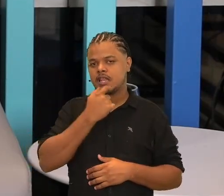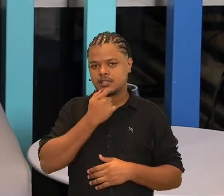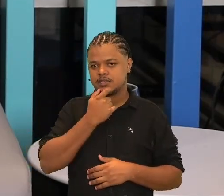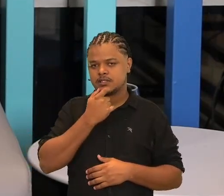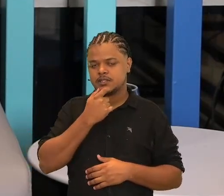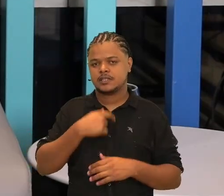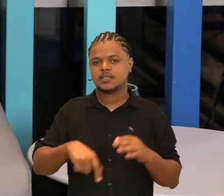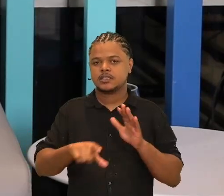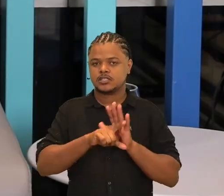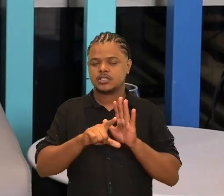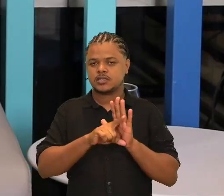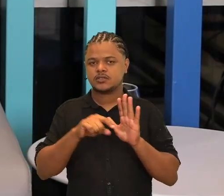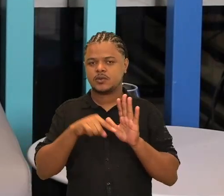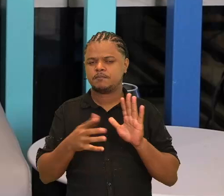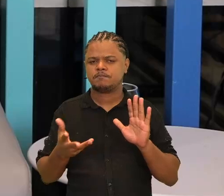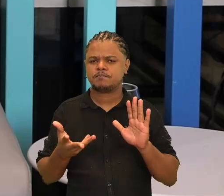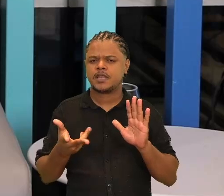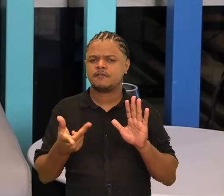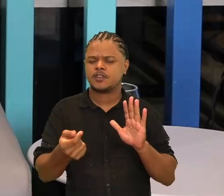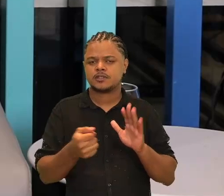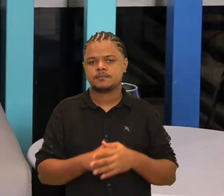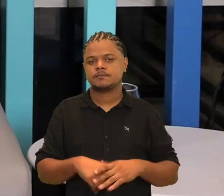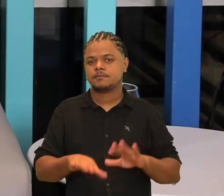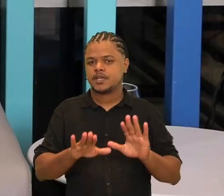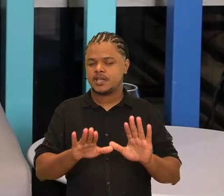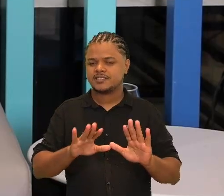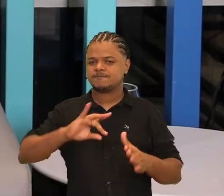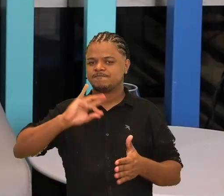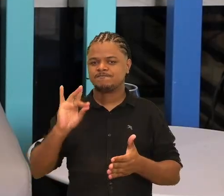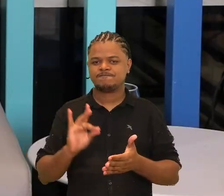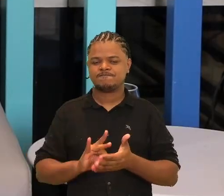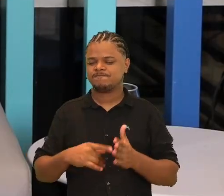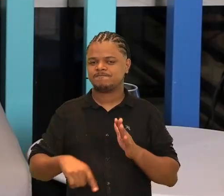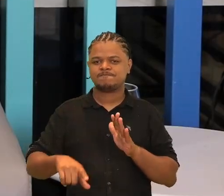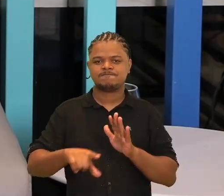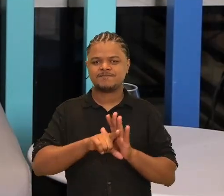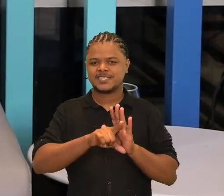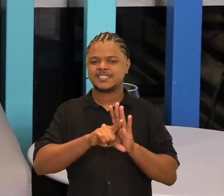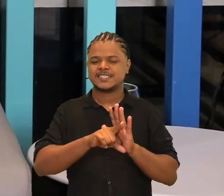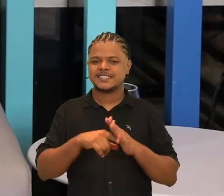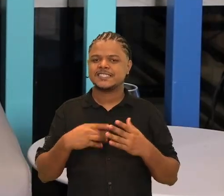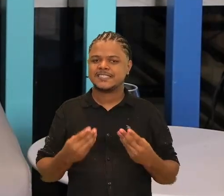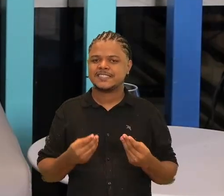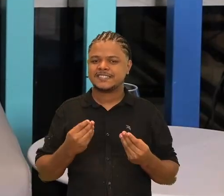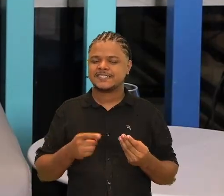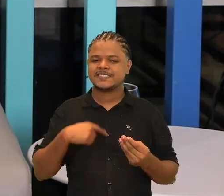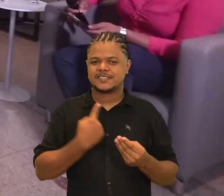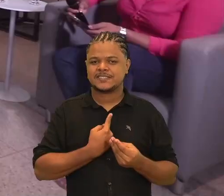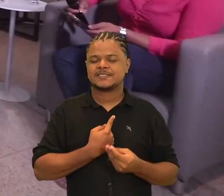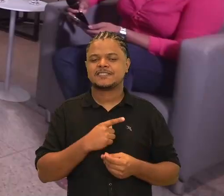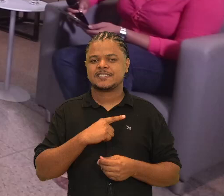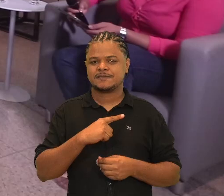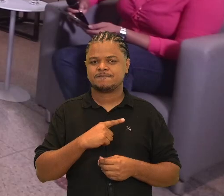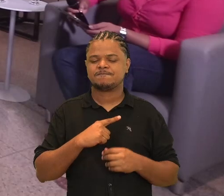nossa legislação ela é fantástica, porém a efetividade das leis é que a gente tem que lutar